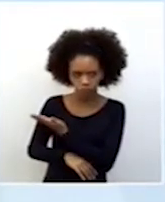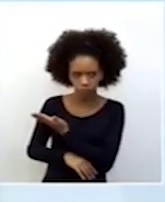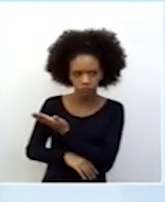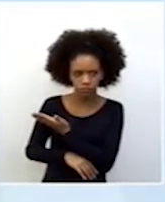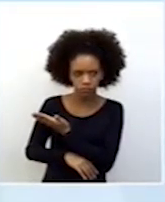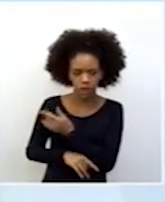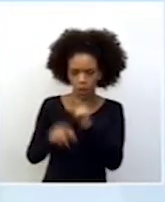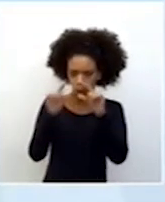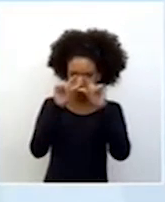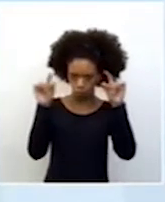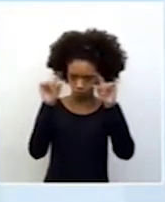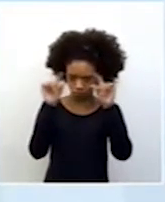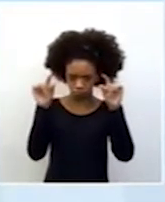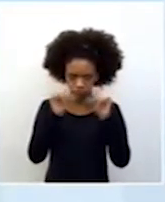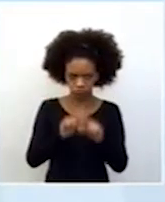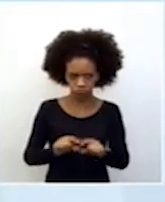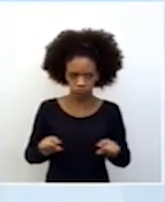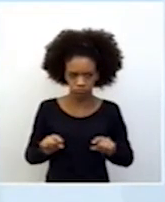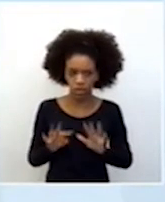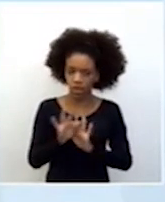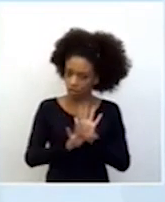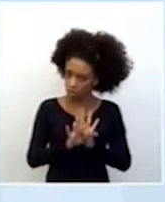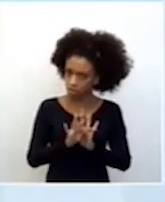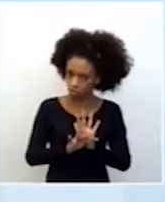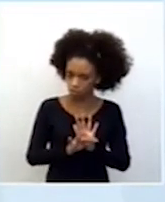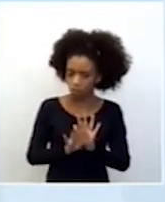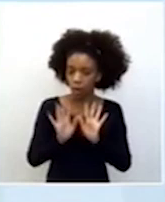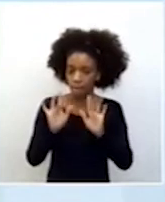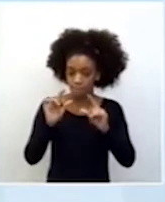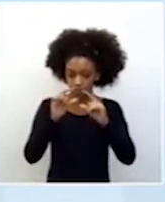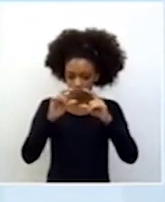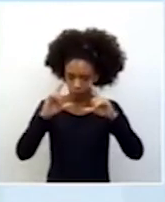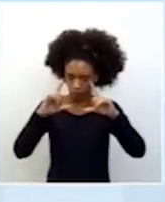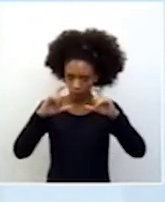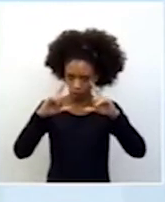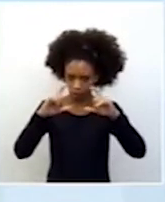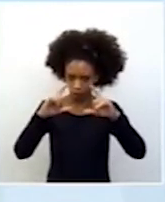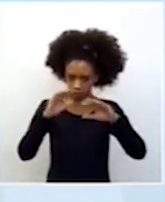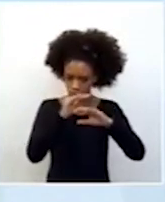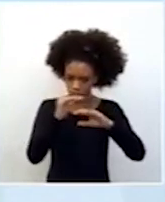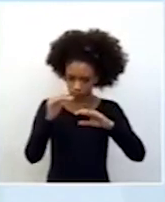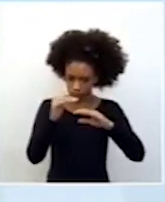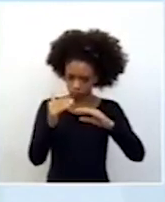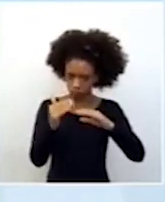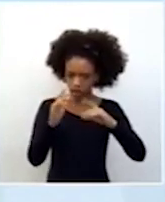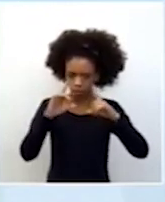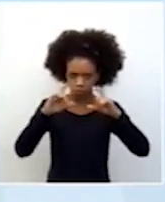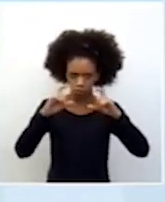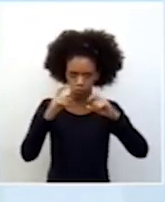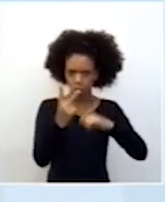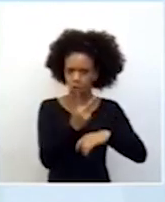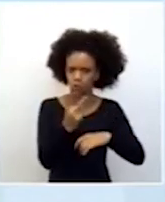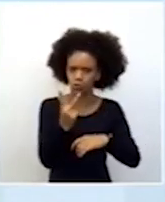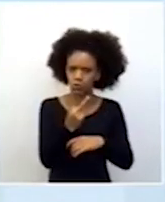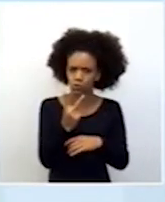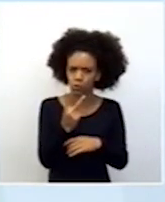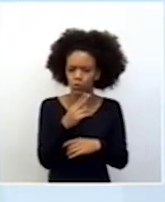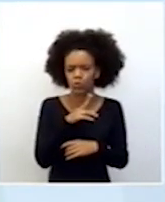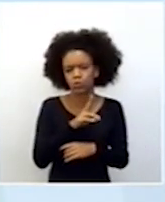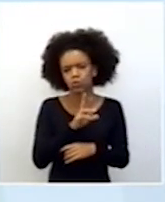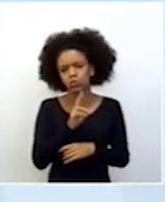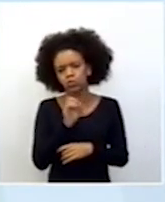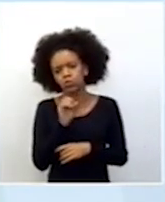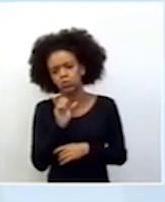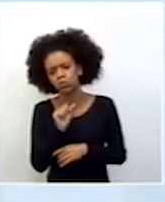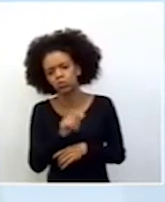cima e um texto abaixo. No centro, uma foto de 2 ursos, Um é marrom mais